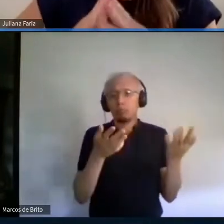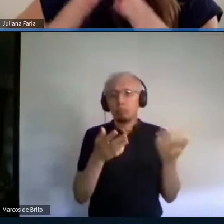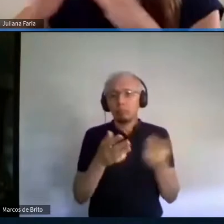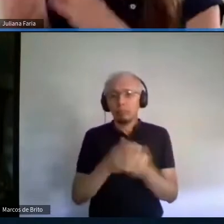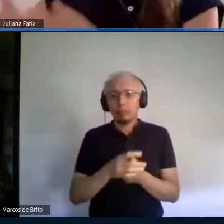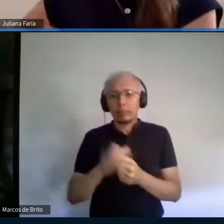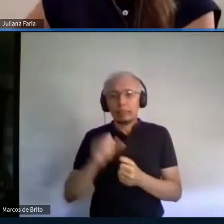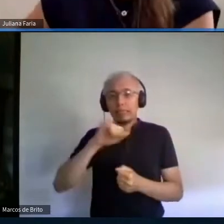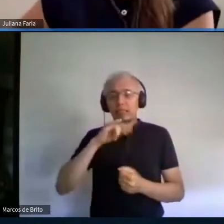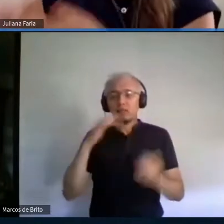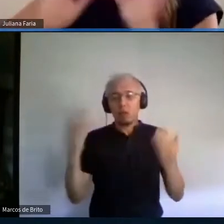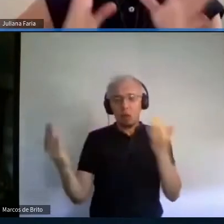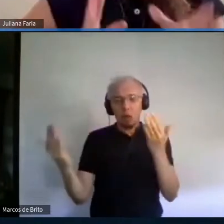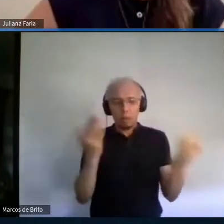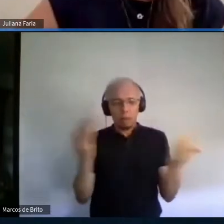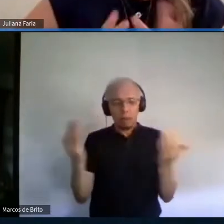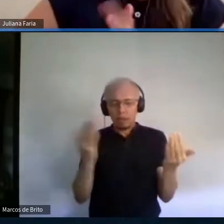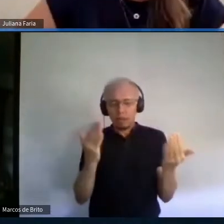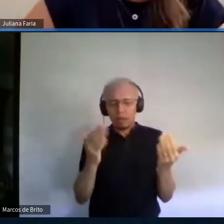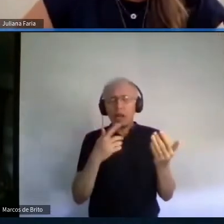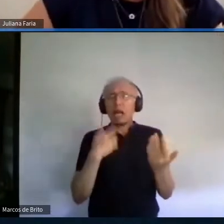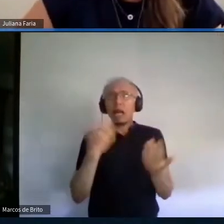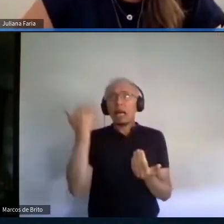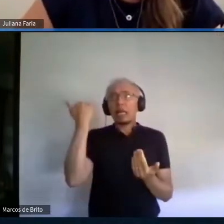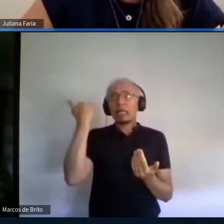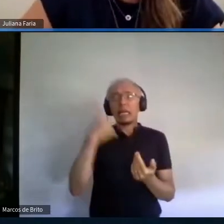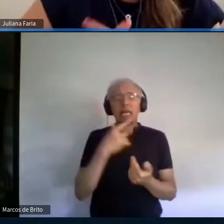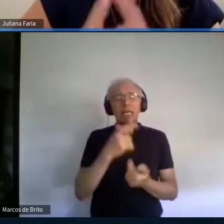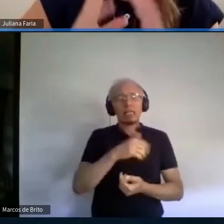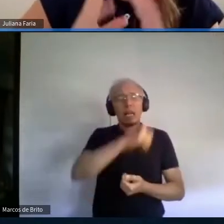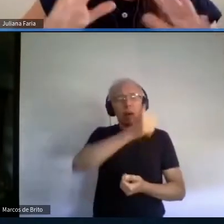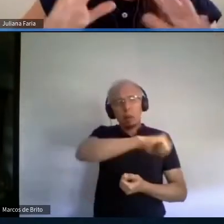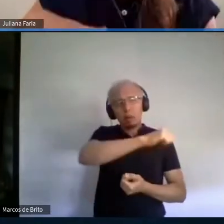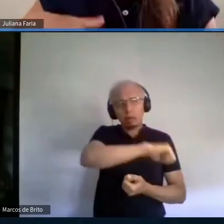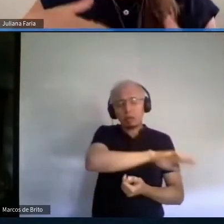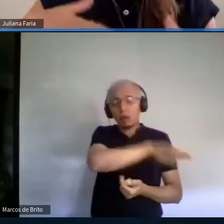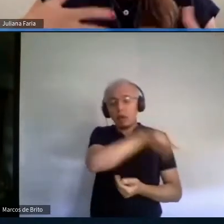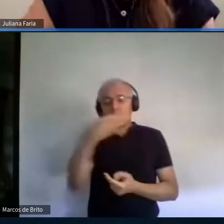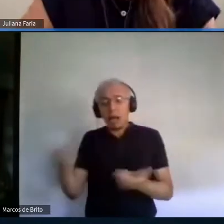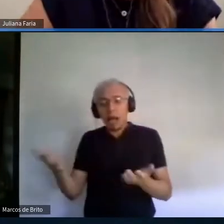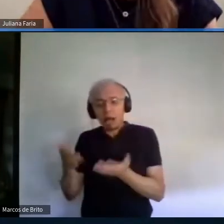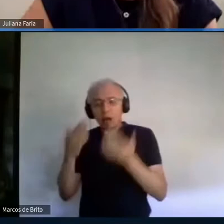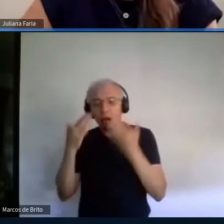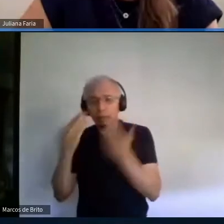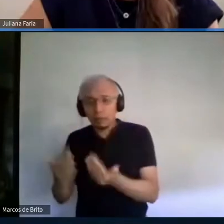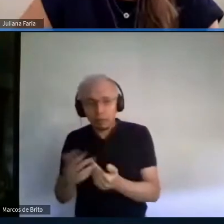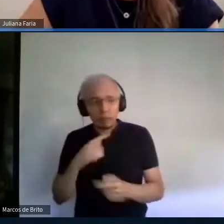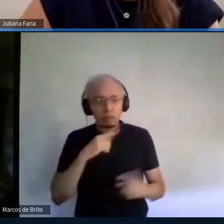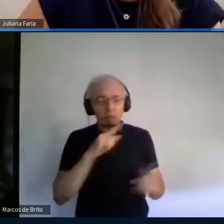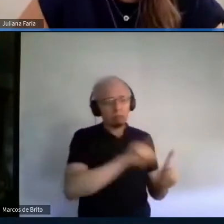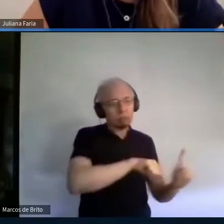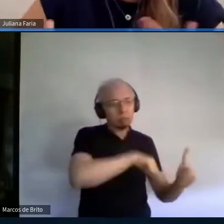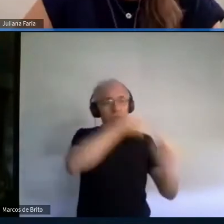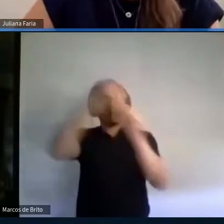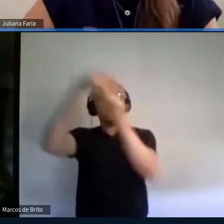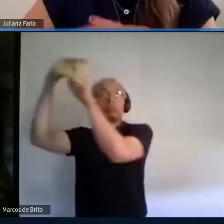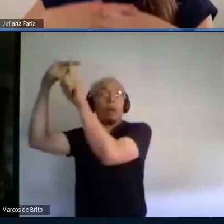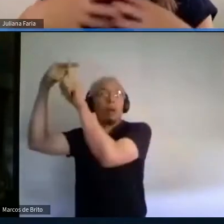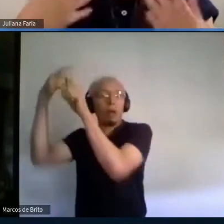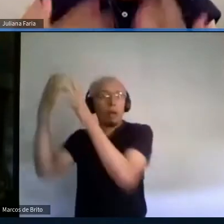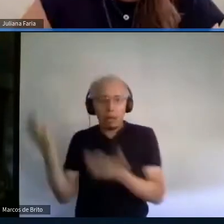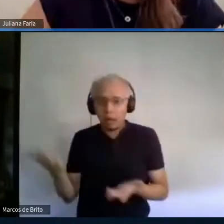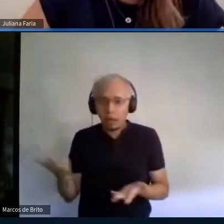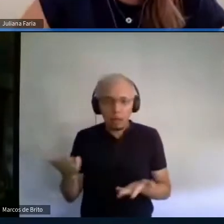gente comparar o texto que você entregou na qualificação com o texto que está agora na defesa, a gente vê o salto de pesquisadora que você deu